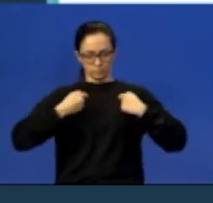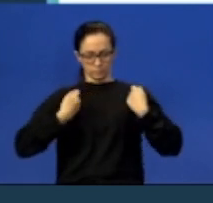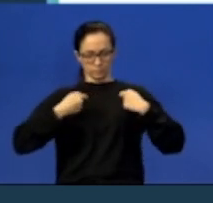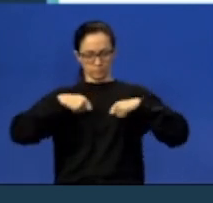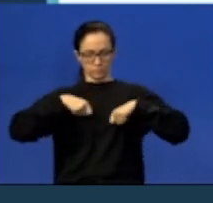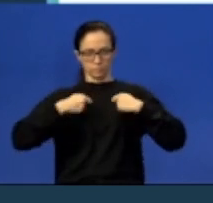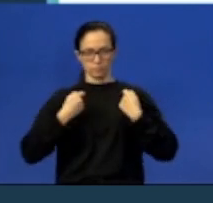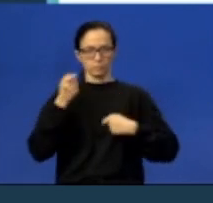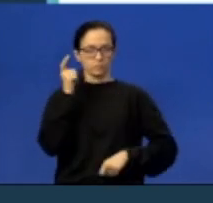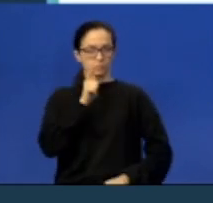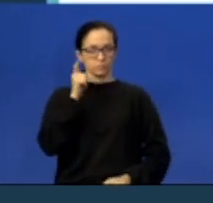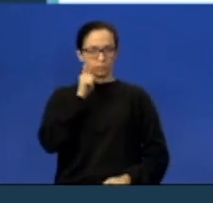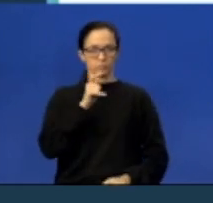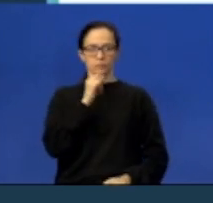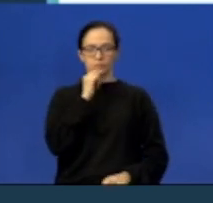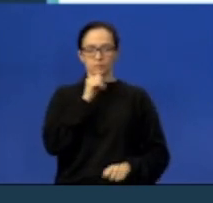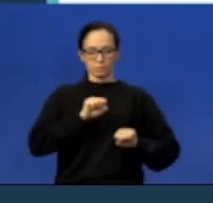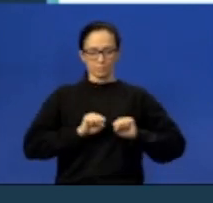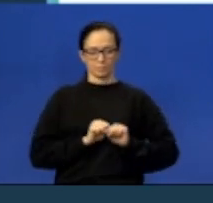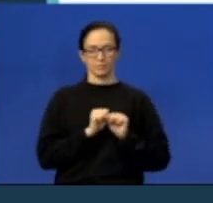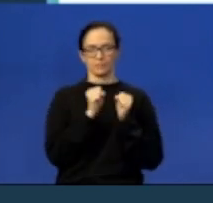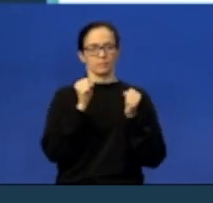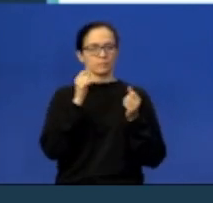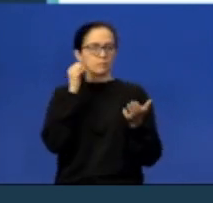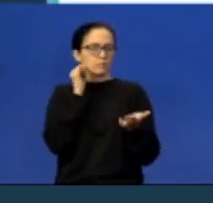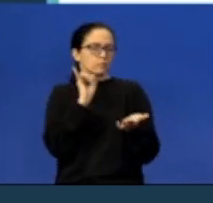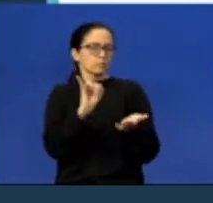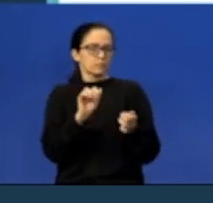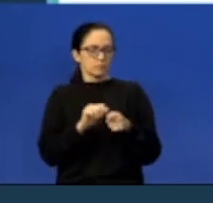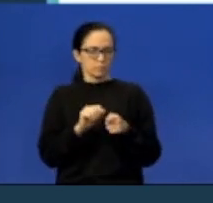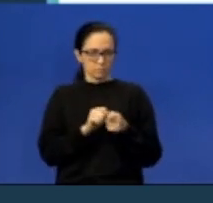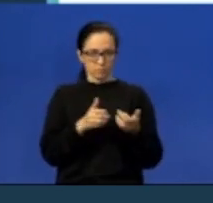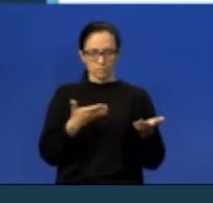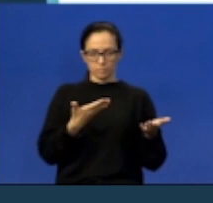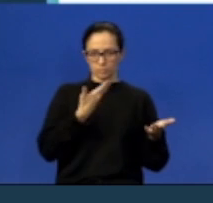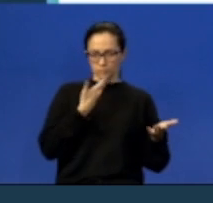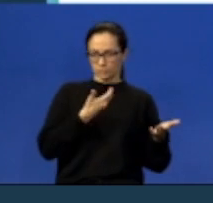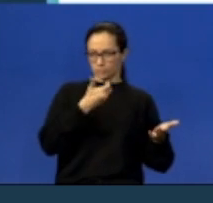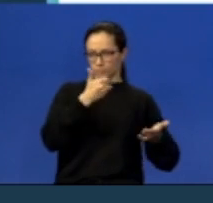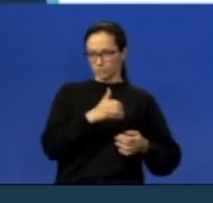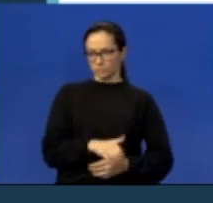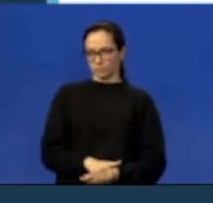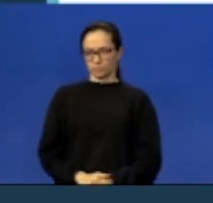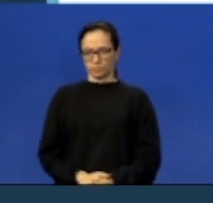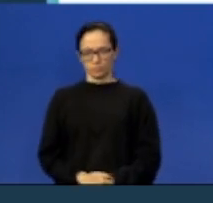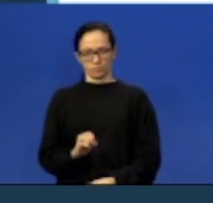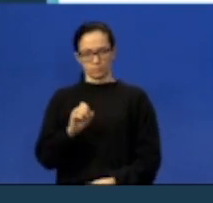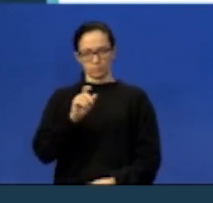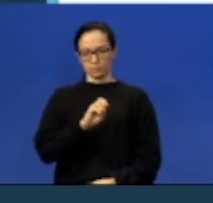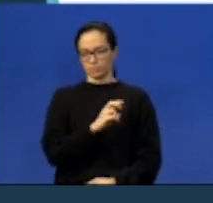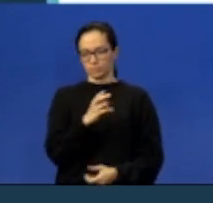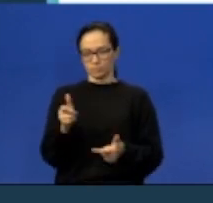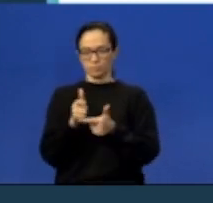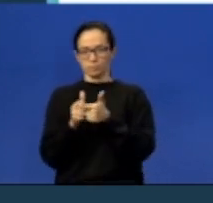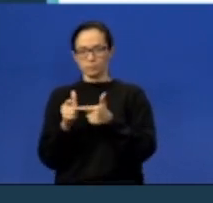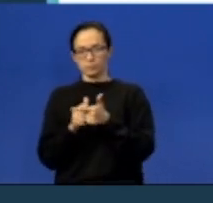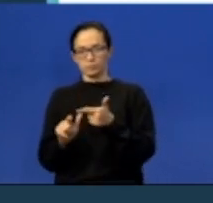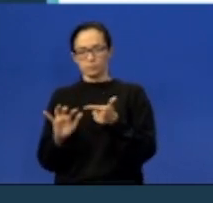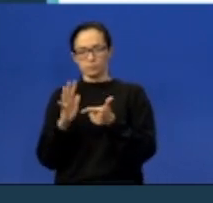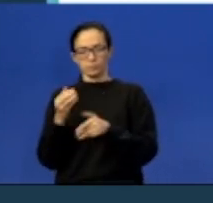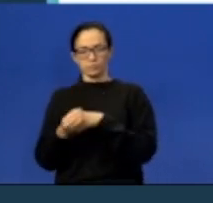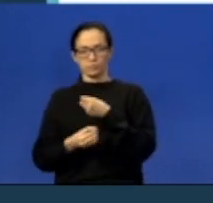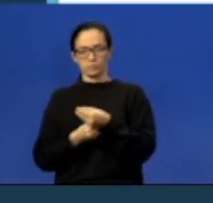evita que o tecido ele sofra fraturas à medida que o tempo passa, né? Ou, por exemplo, em frente a um trauma, e que,